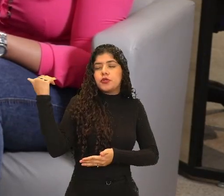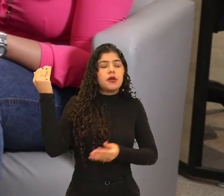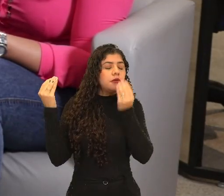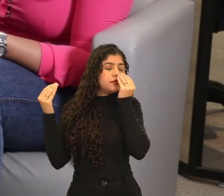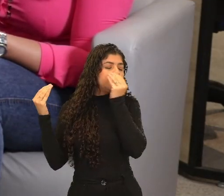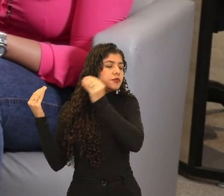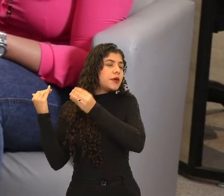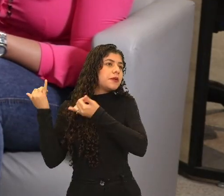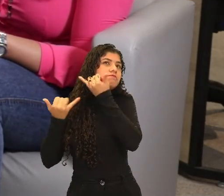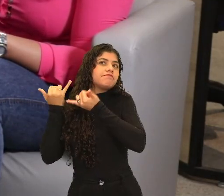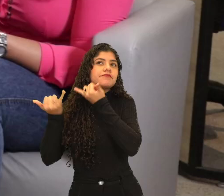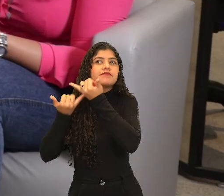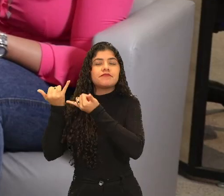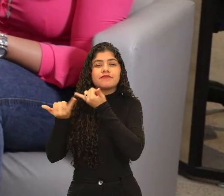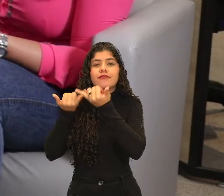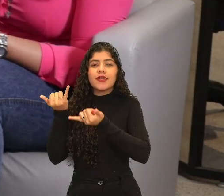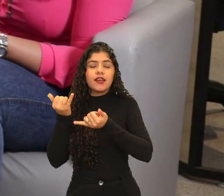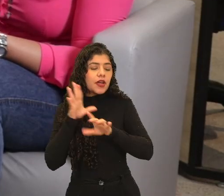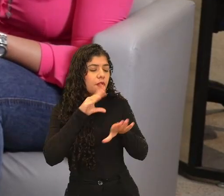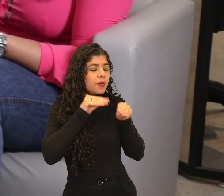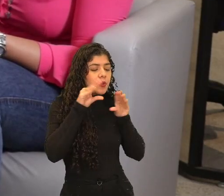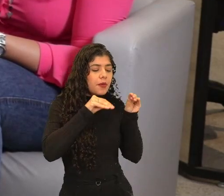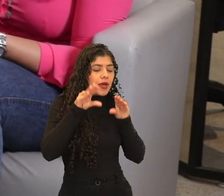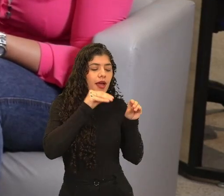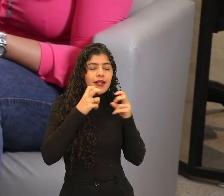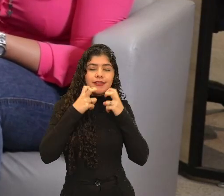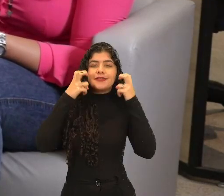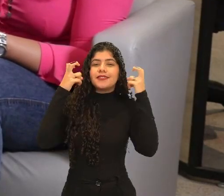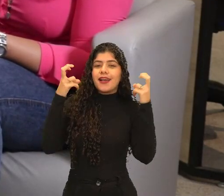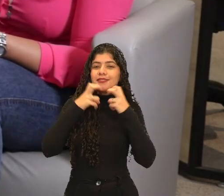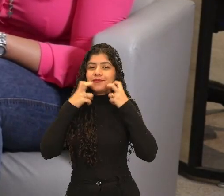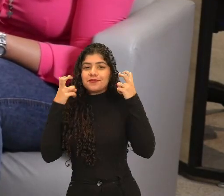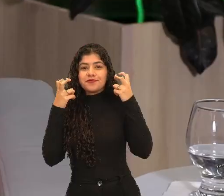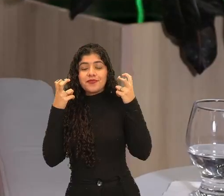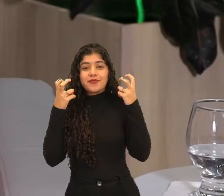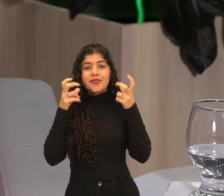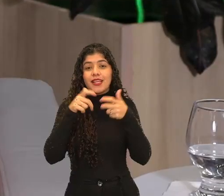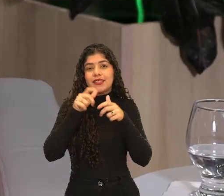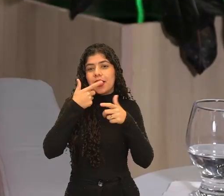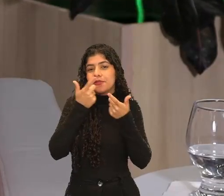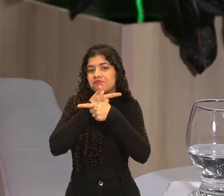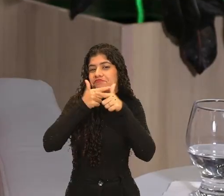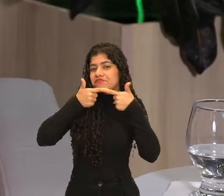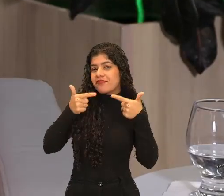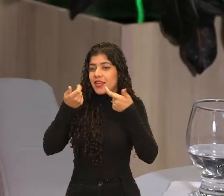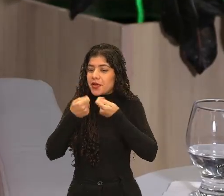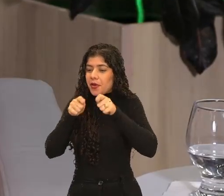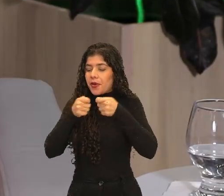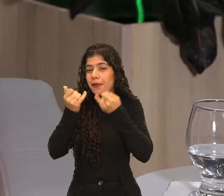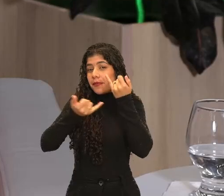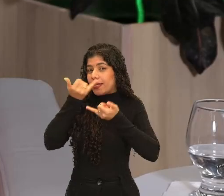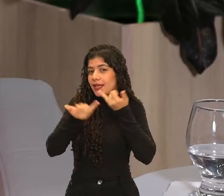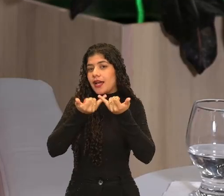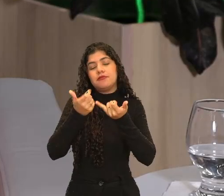naquela brincadeira. Você, cadê o bebê e tal? E ele gargalha para você, e ele continua a te provocar para brincar. Então, isso